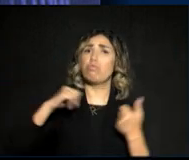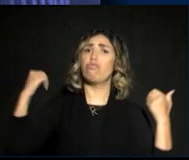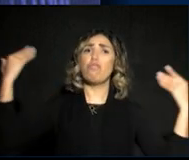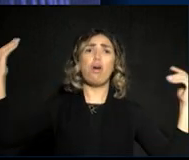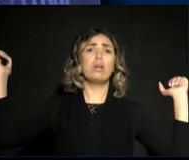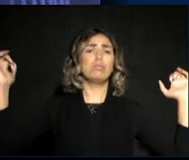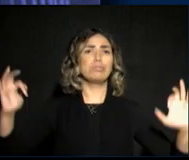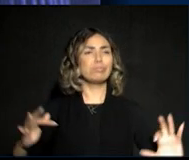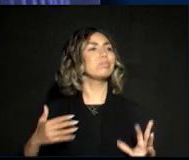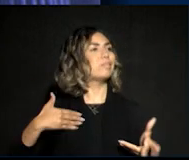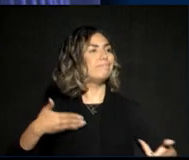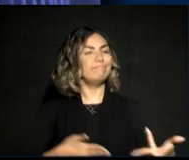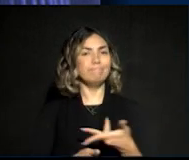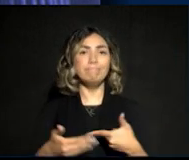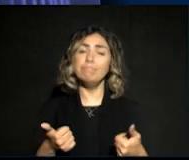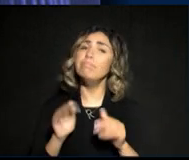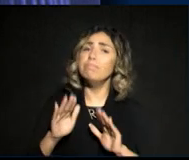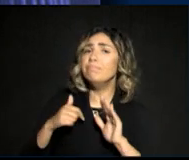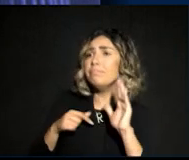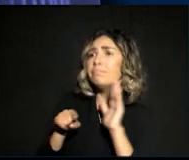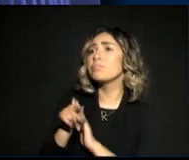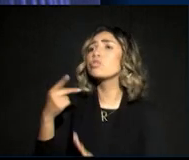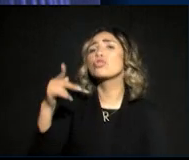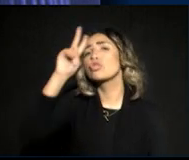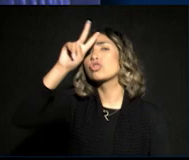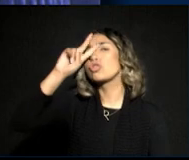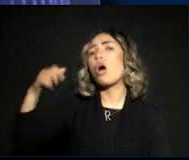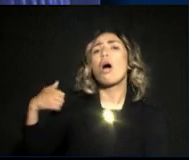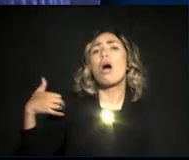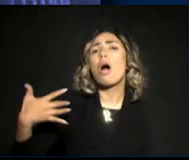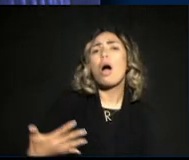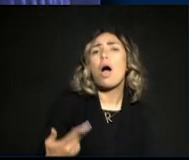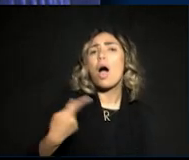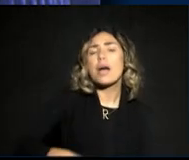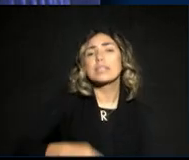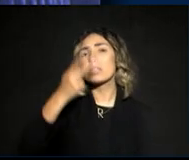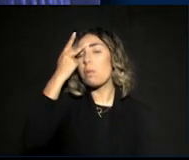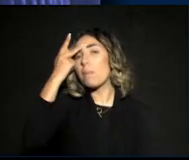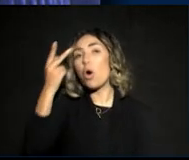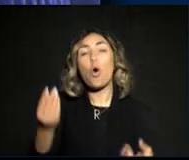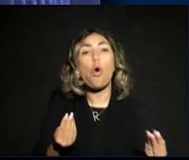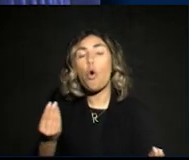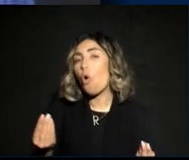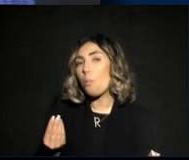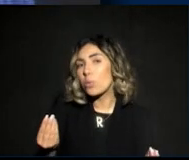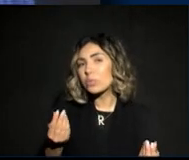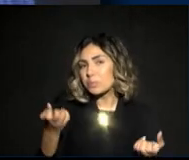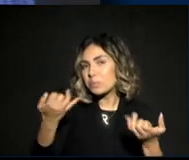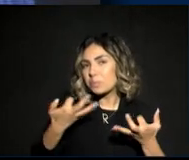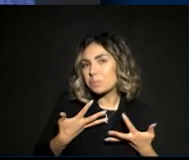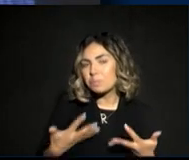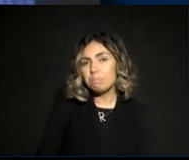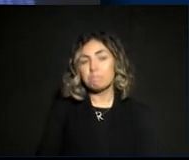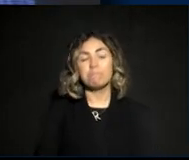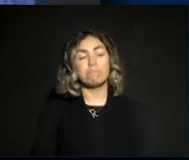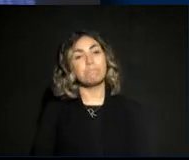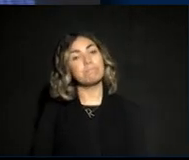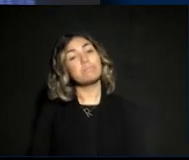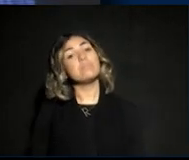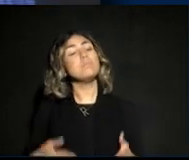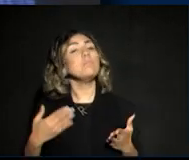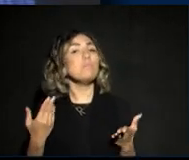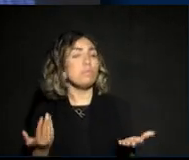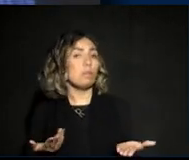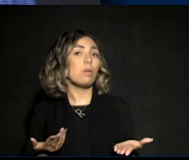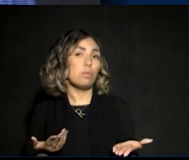com São Paulo como é que ela aconteceu e como ela desemboca no momento que que você está vindo mas é